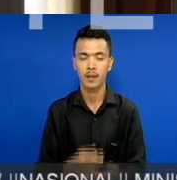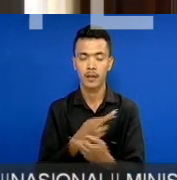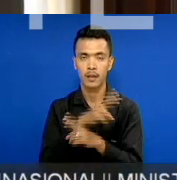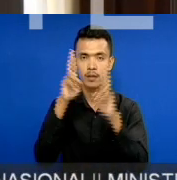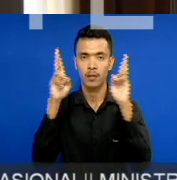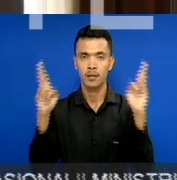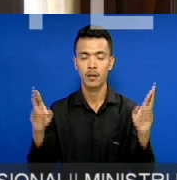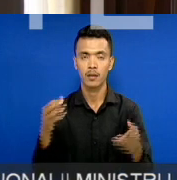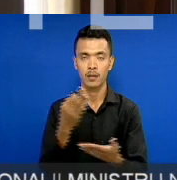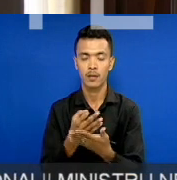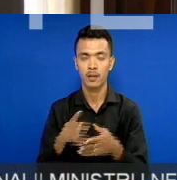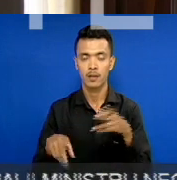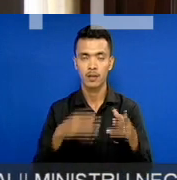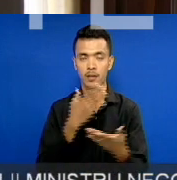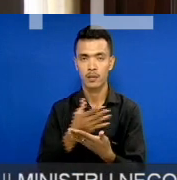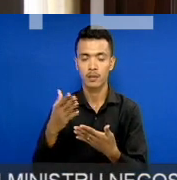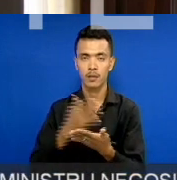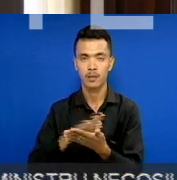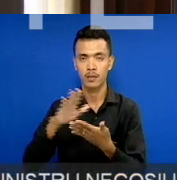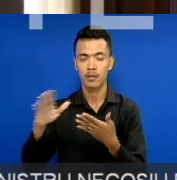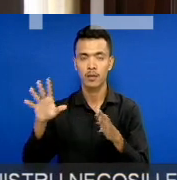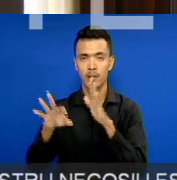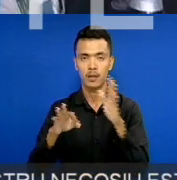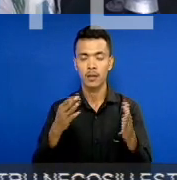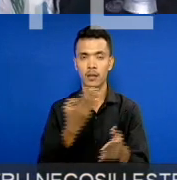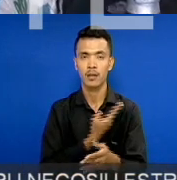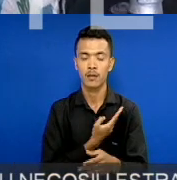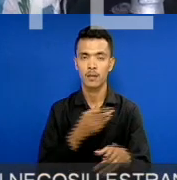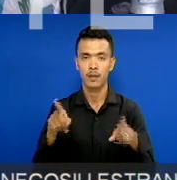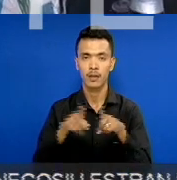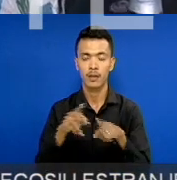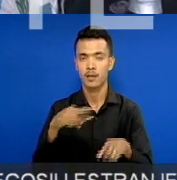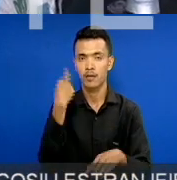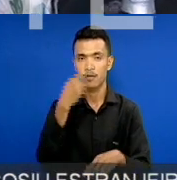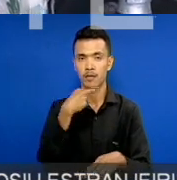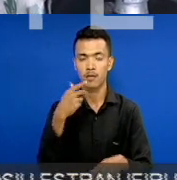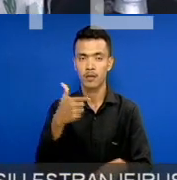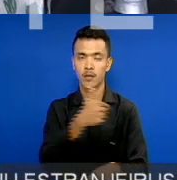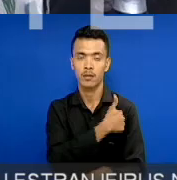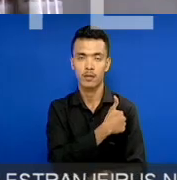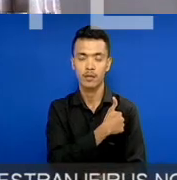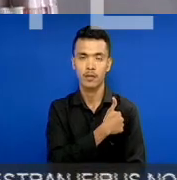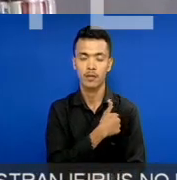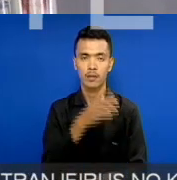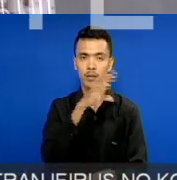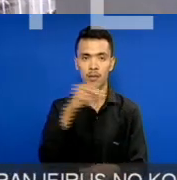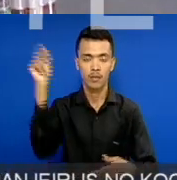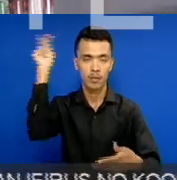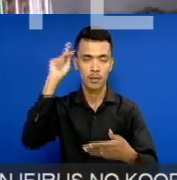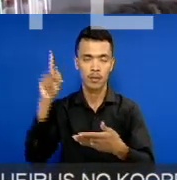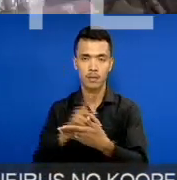resultado índice preço consumidores, reta inflação macanesang, FOS, Coca-Cola, nomos